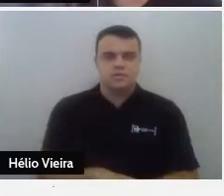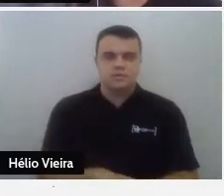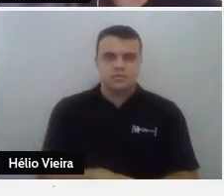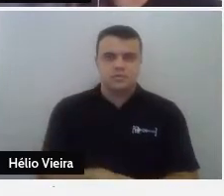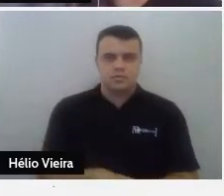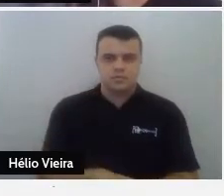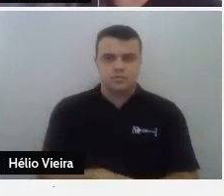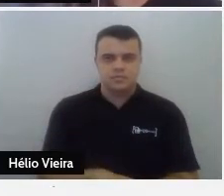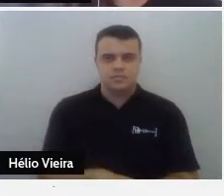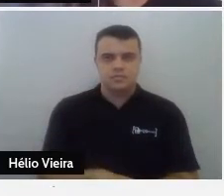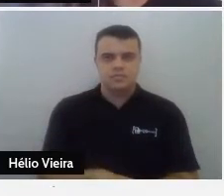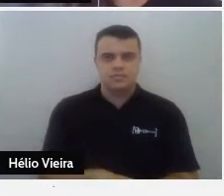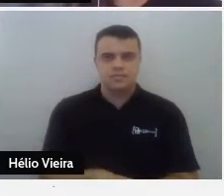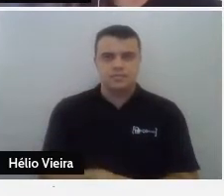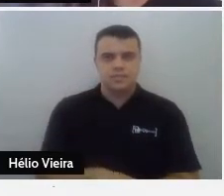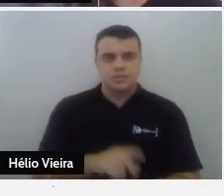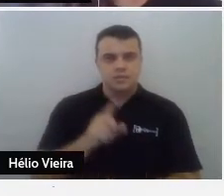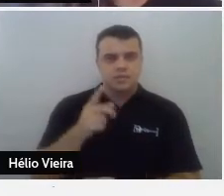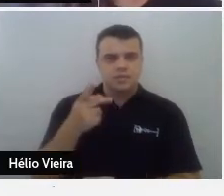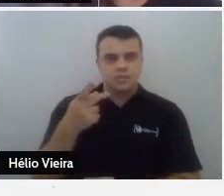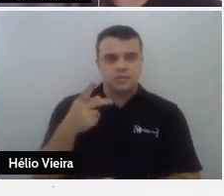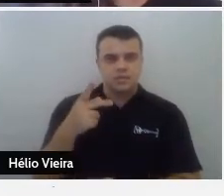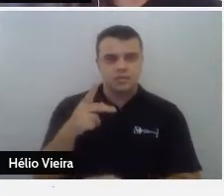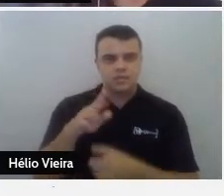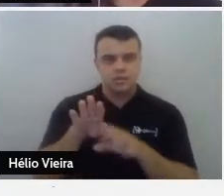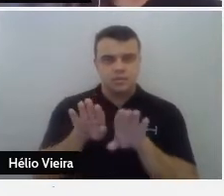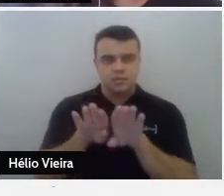Então, ele também é bem.